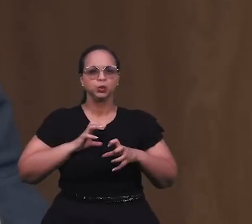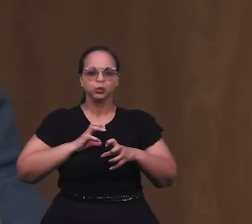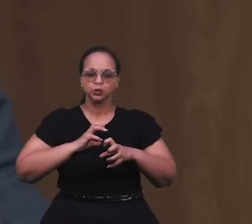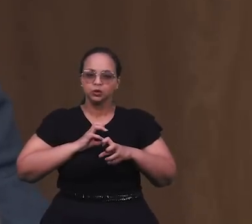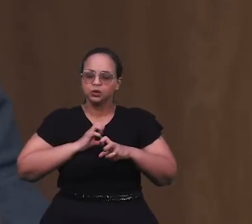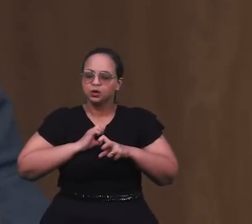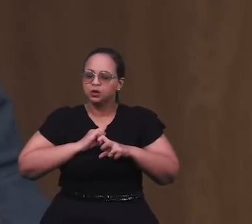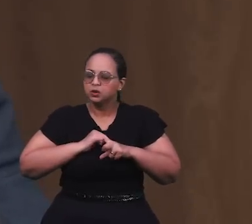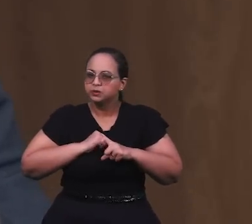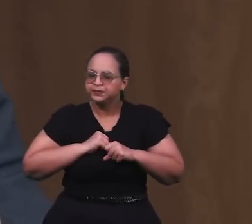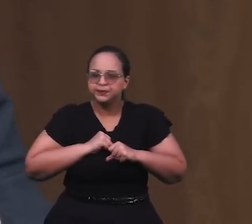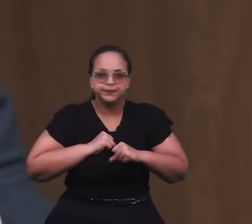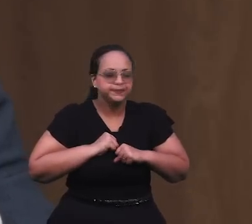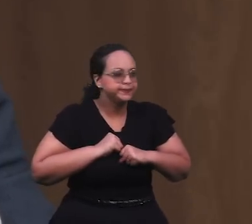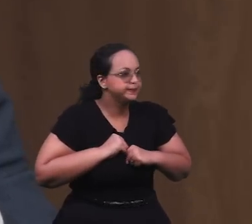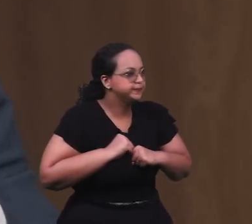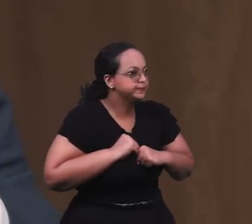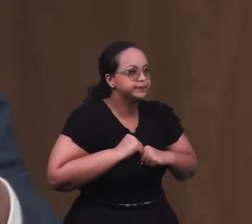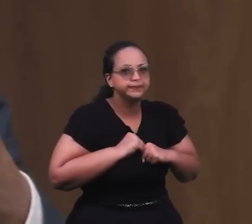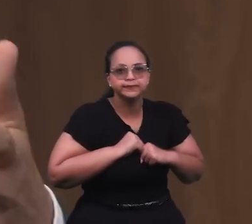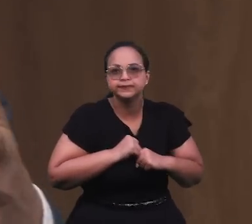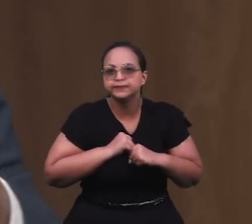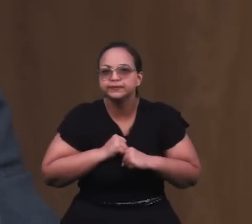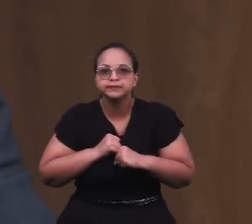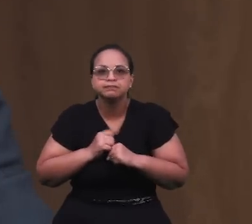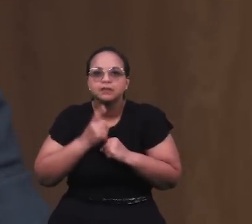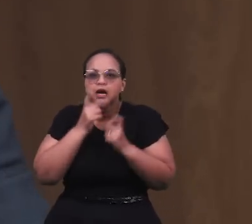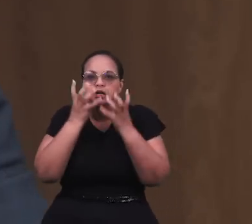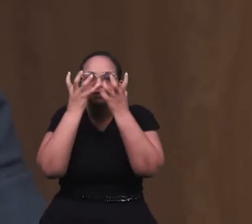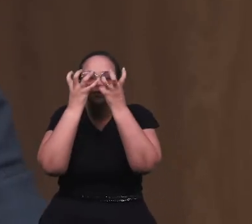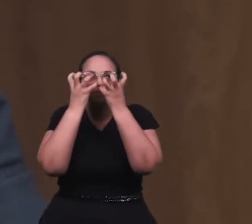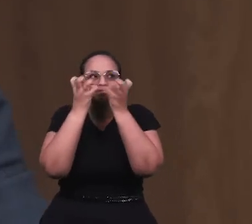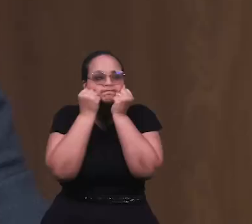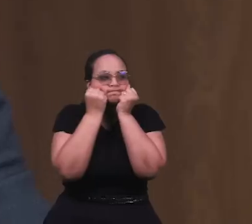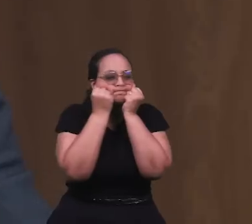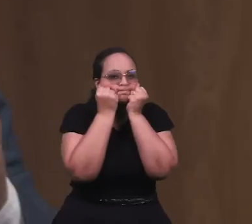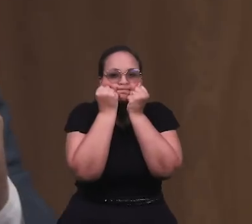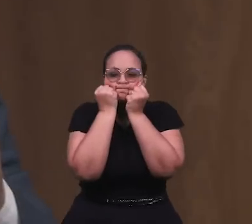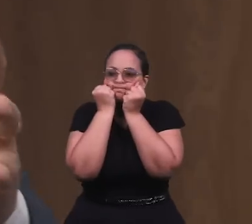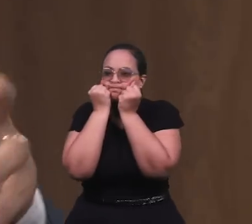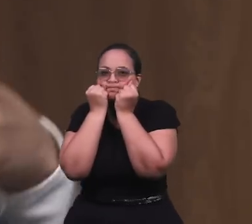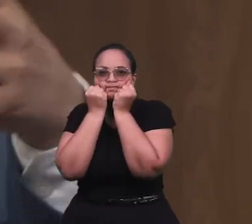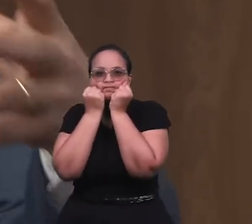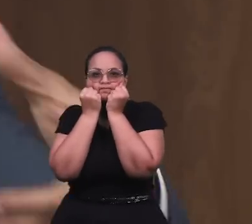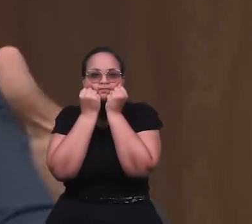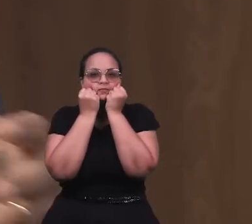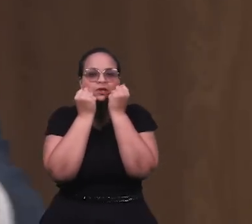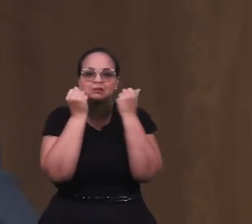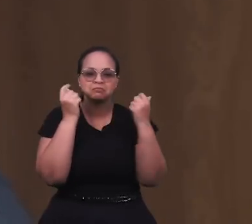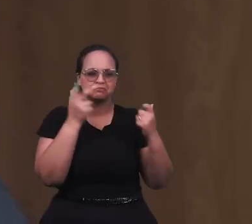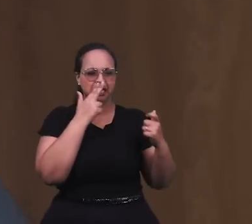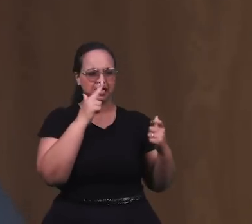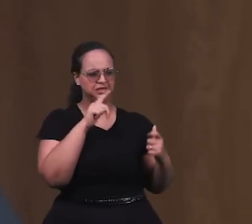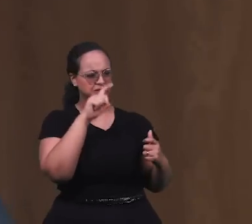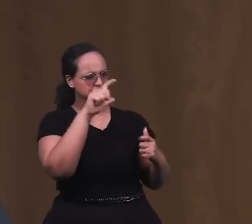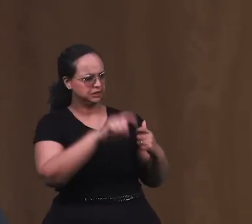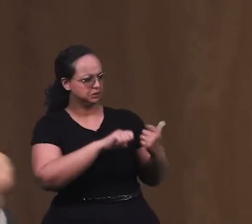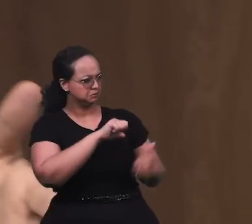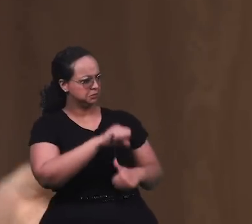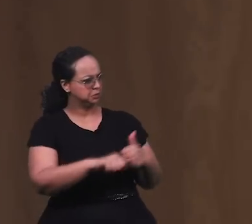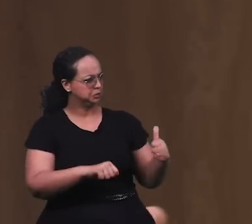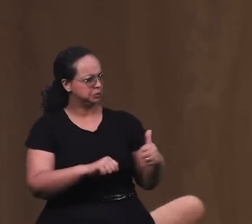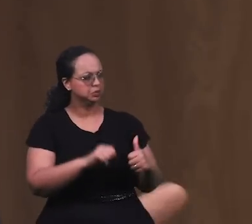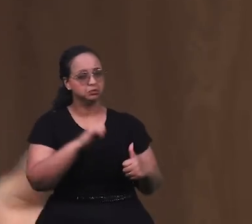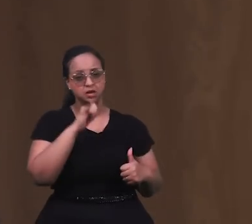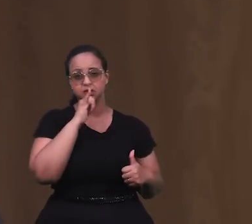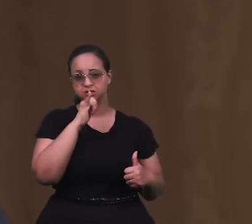grande que a pessoa se torna irreconhecível. Essa mágoa muda a identidade daquela pessoa. Você tem, por exemplo, um